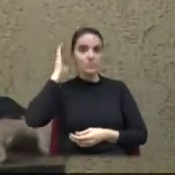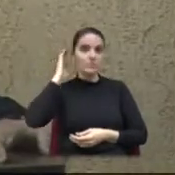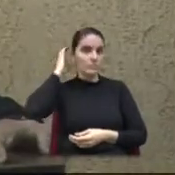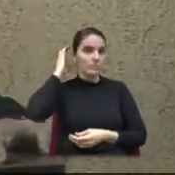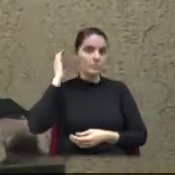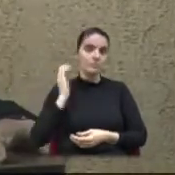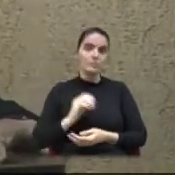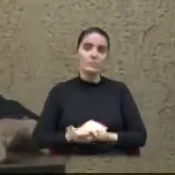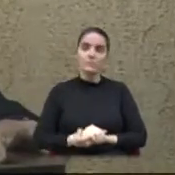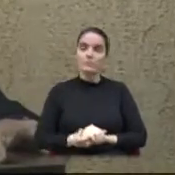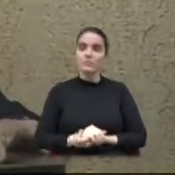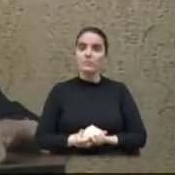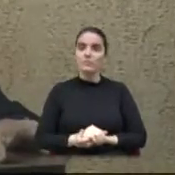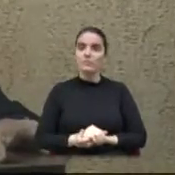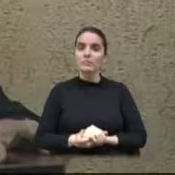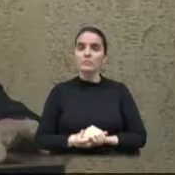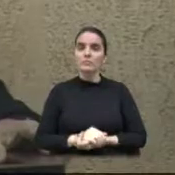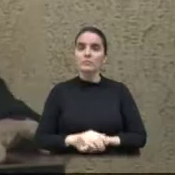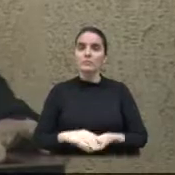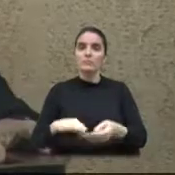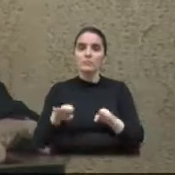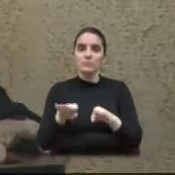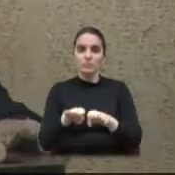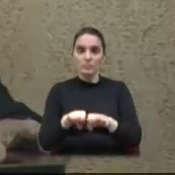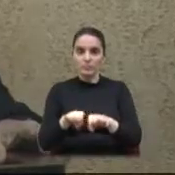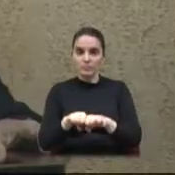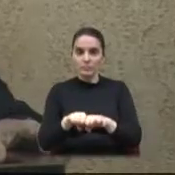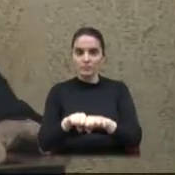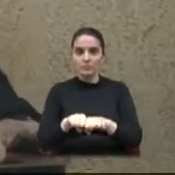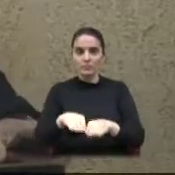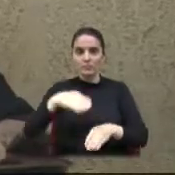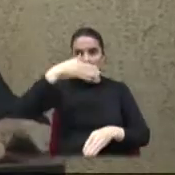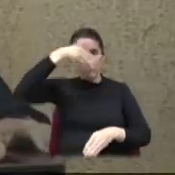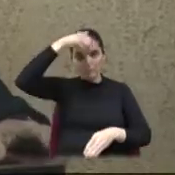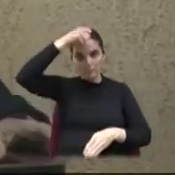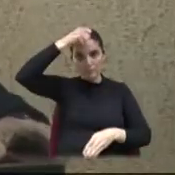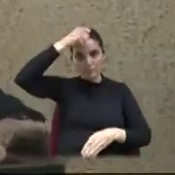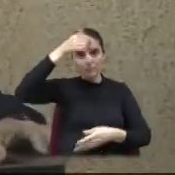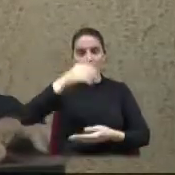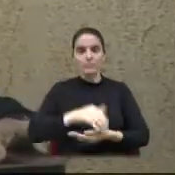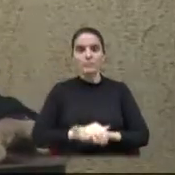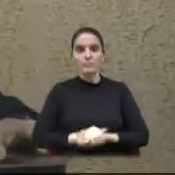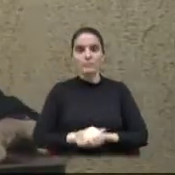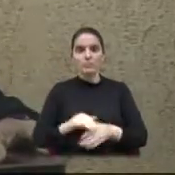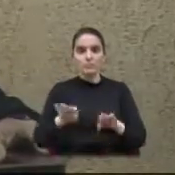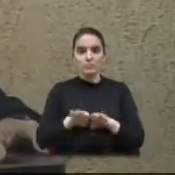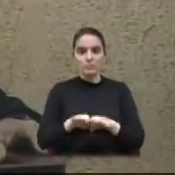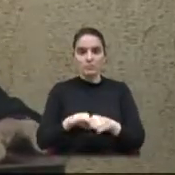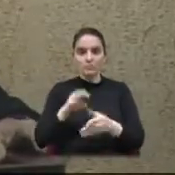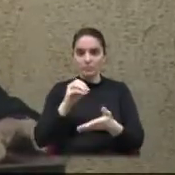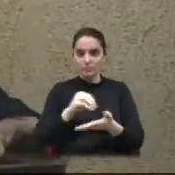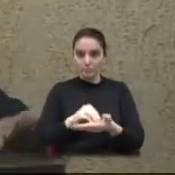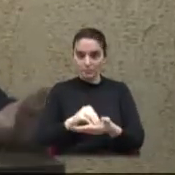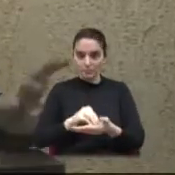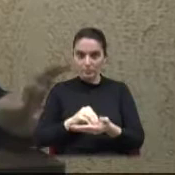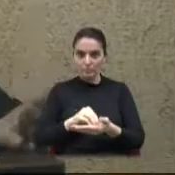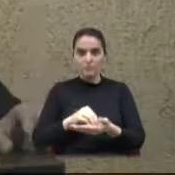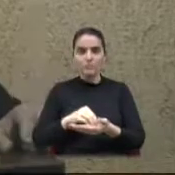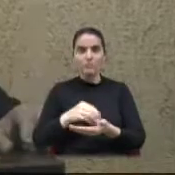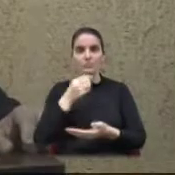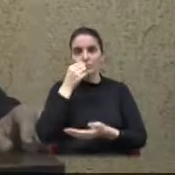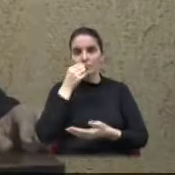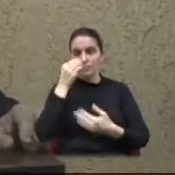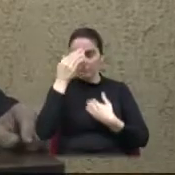Pontes, também Toninho Franco. Também quero registrar os meus agradecimentos